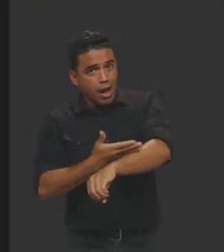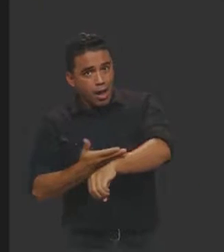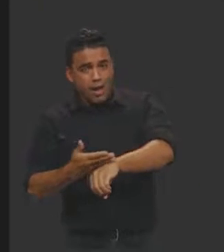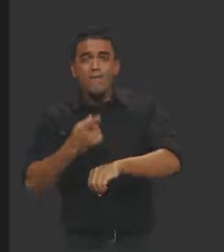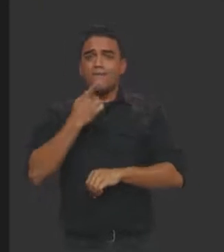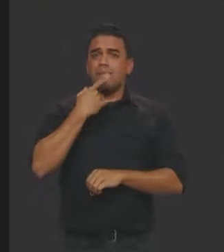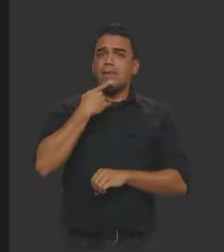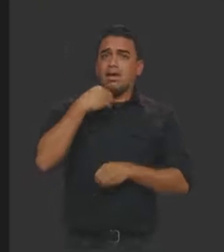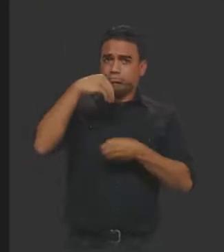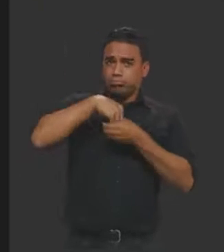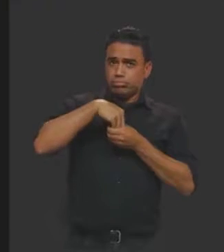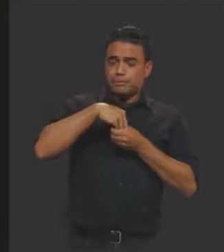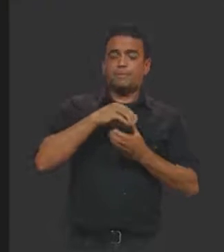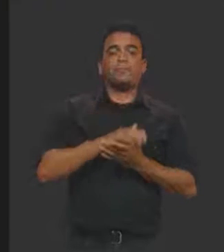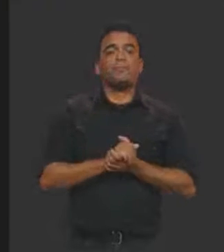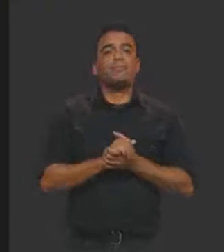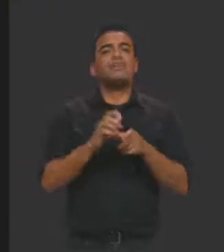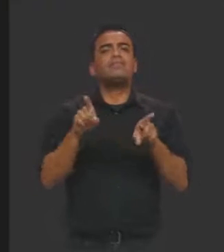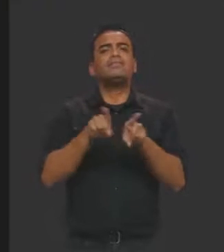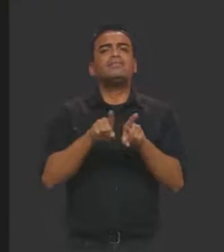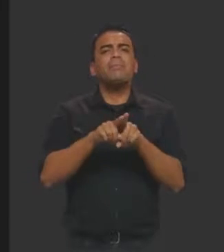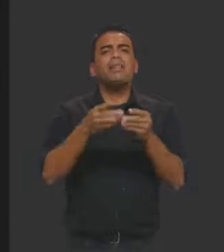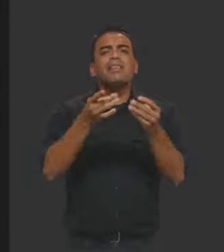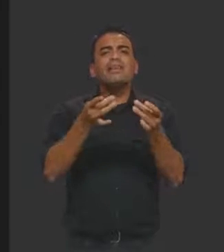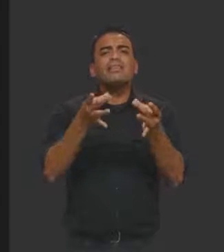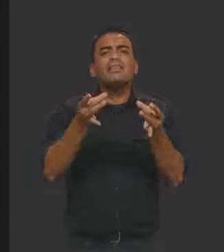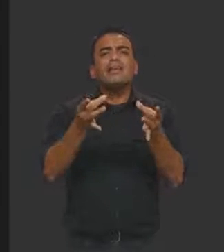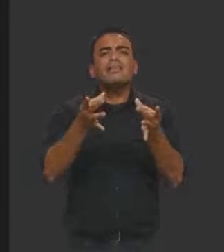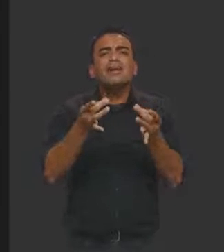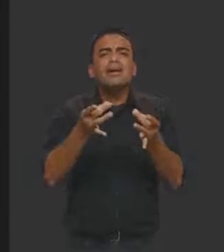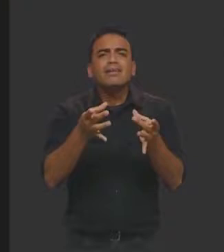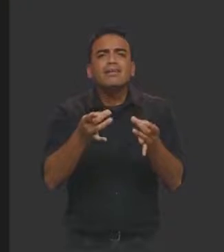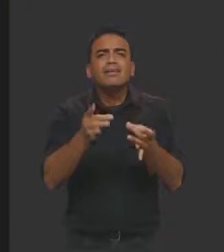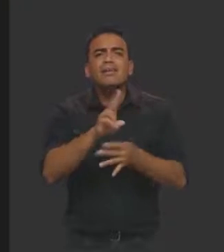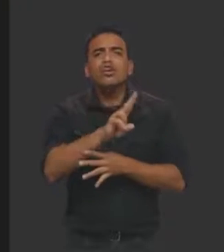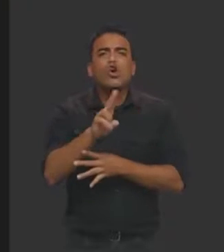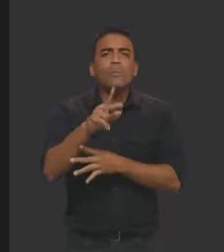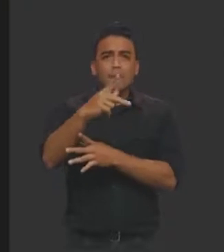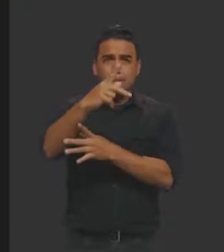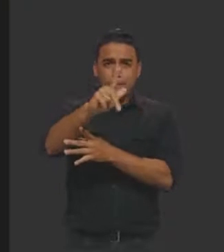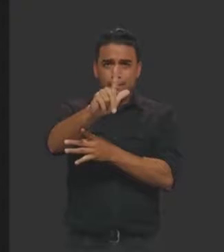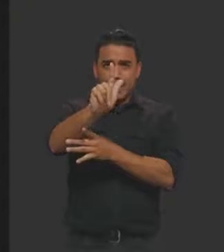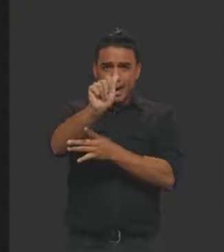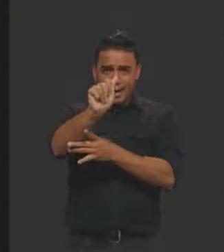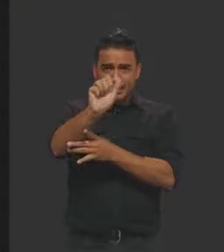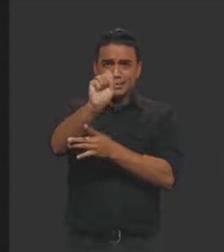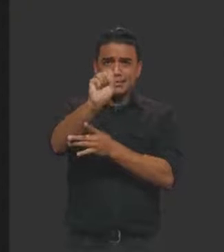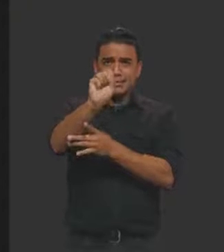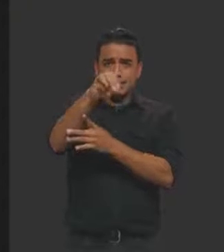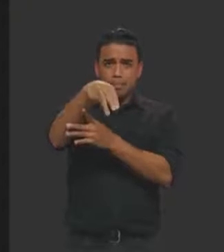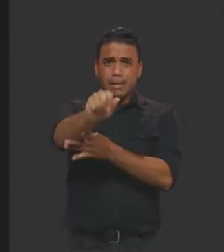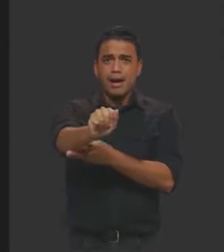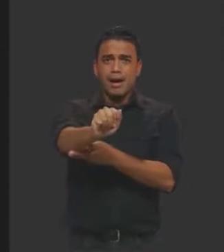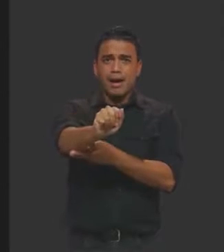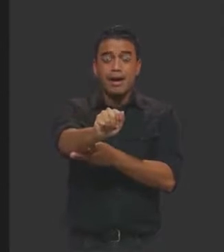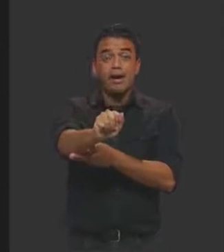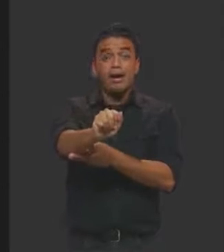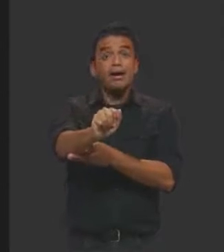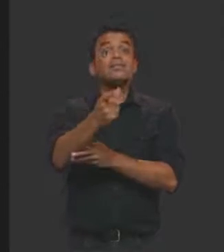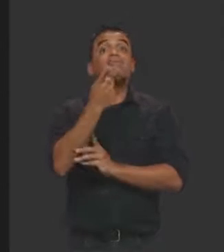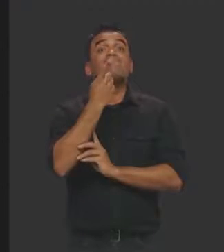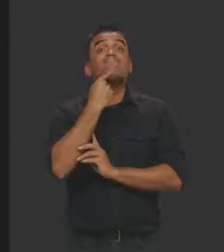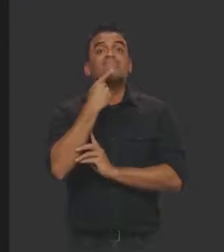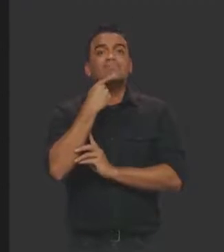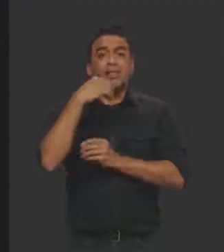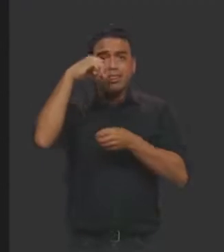vermelhos, e também tem aquela parte líquida que é o que a gente chama de plasma. Esse sangue, ele circula